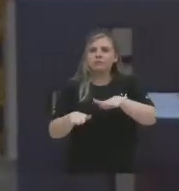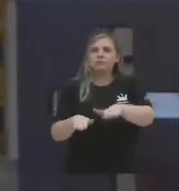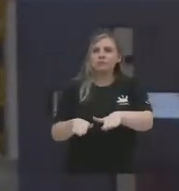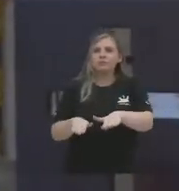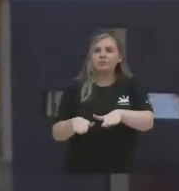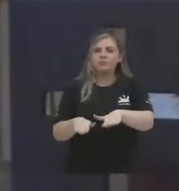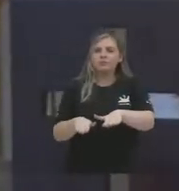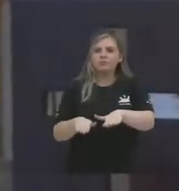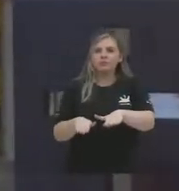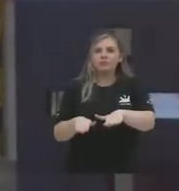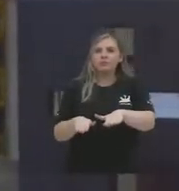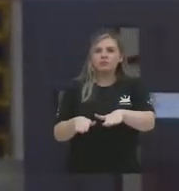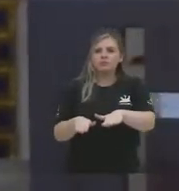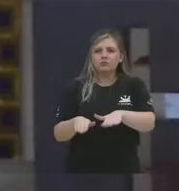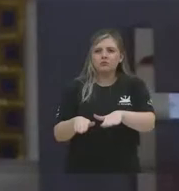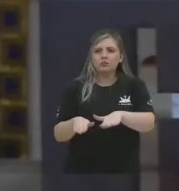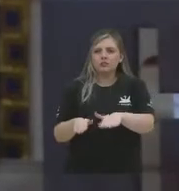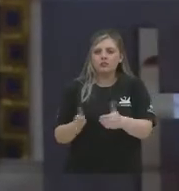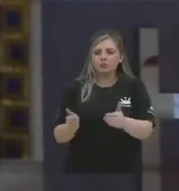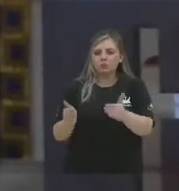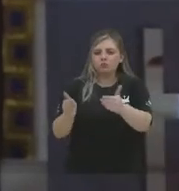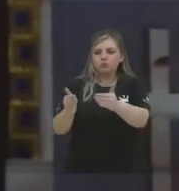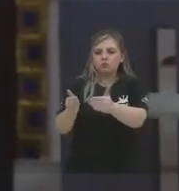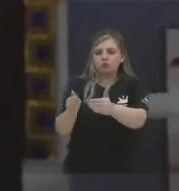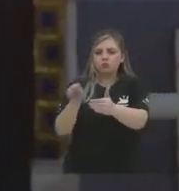na direção de uma vida mais plena?